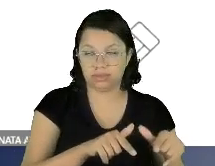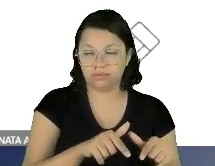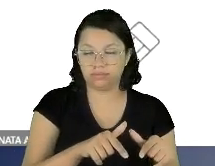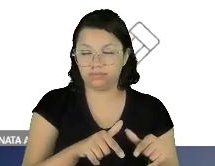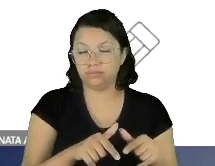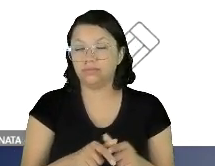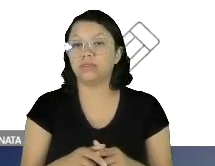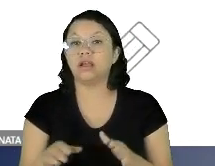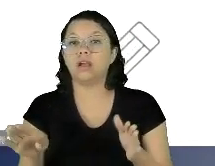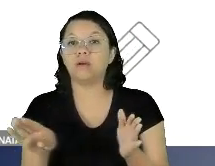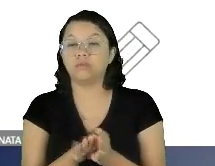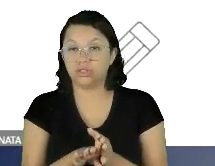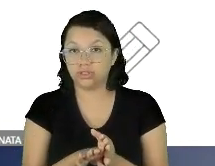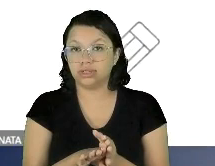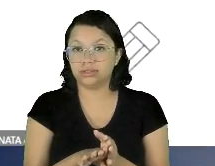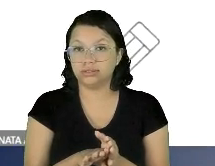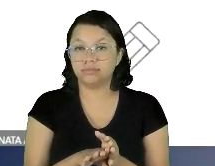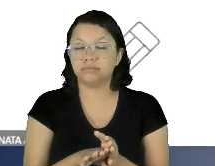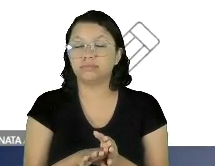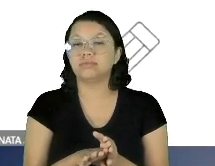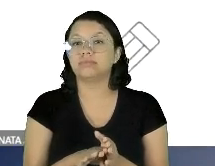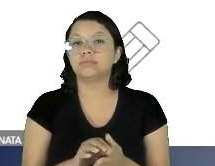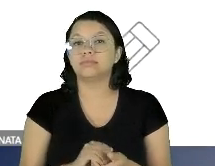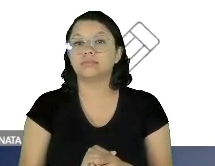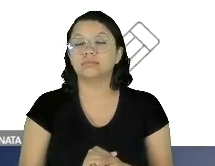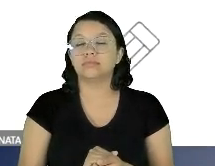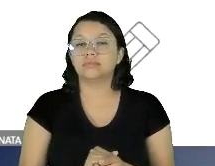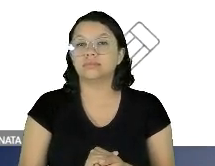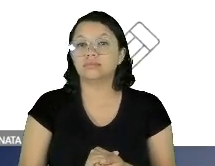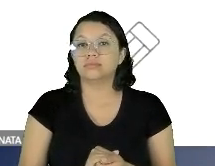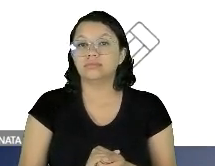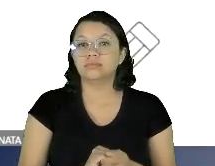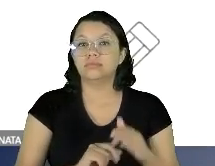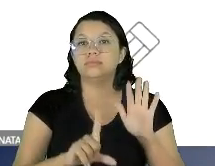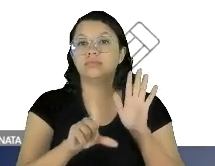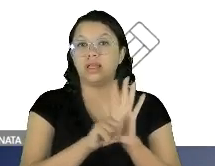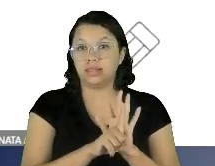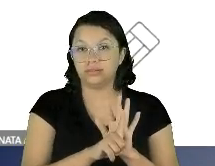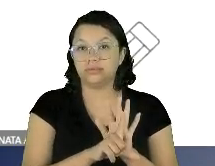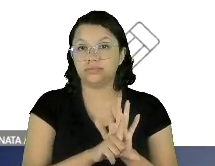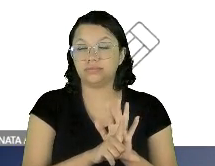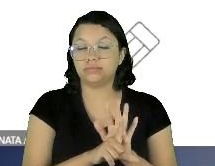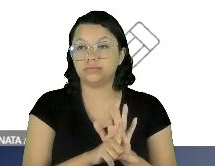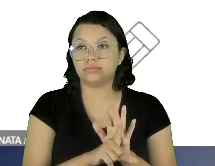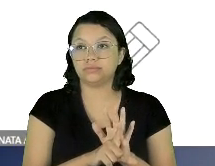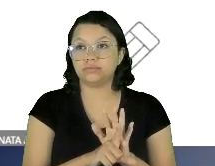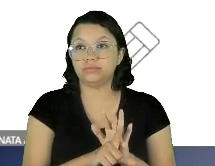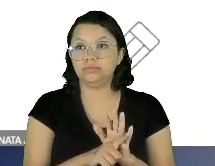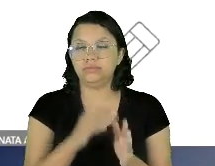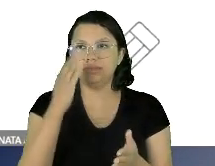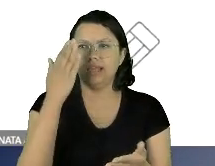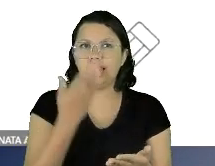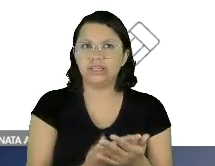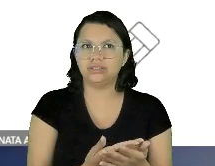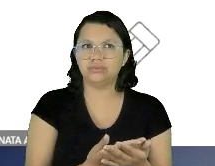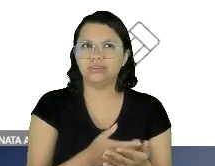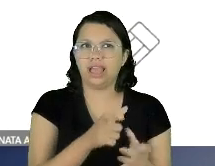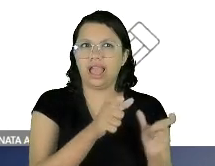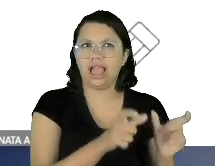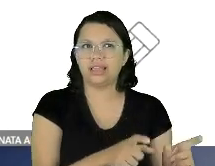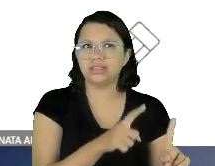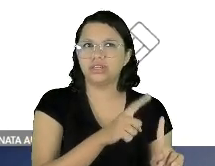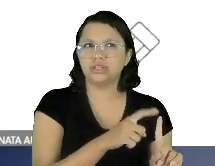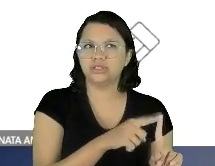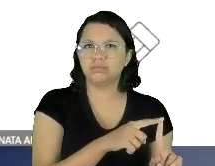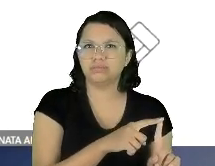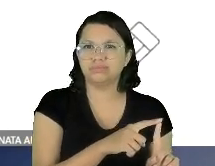da LIS, creio que talvez o assédio tenha ficado um pouco desatualizado se a gente for pensar